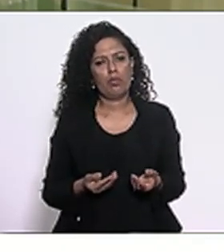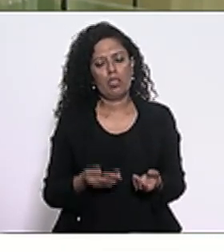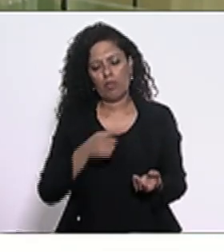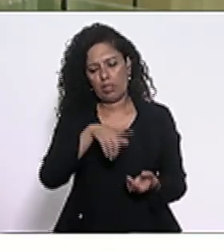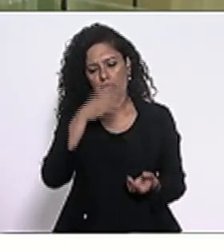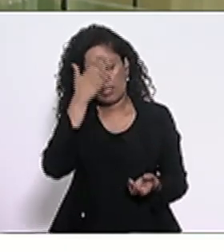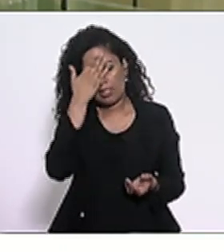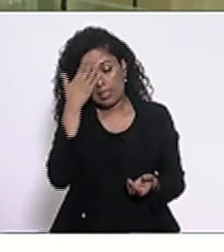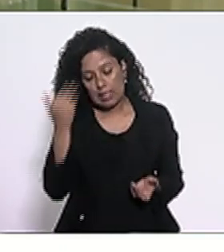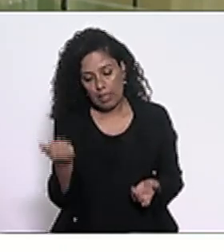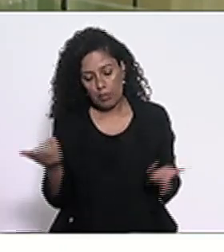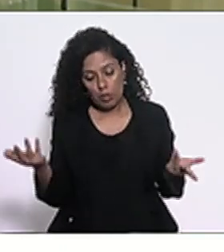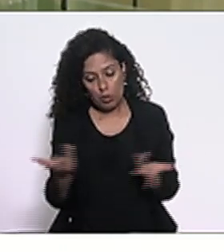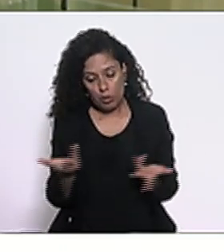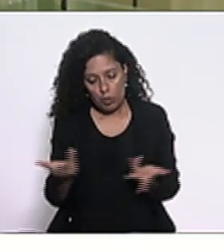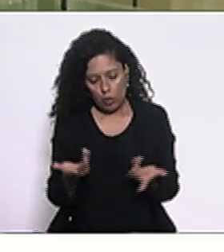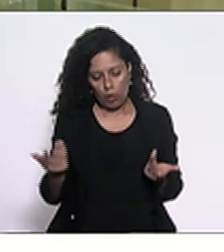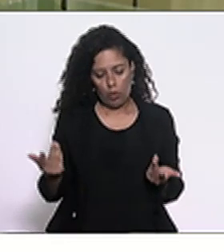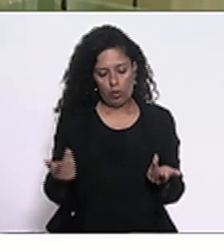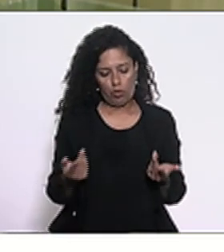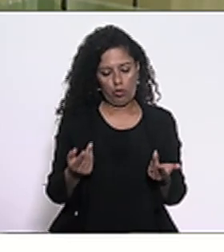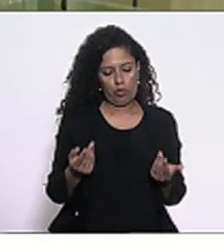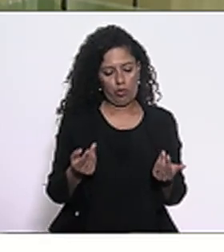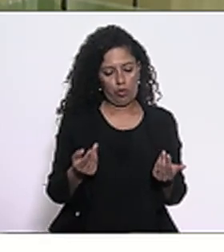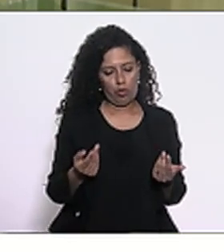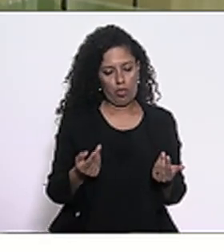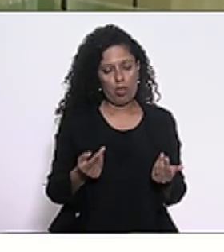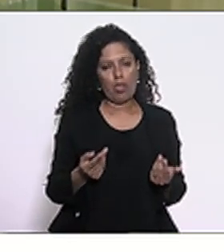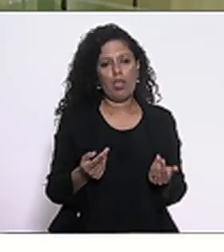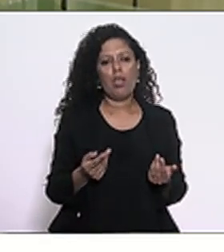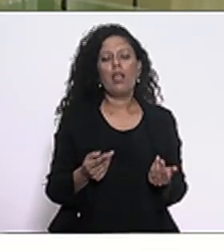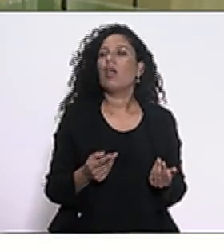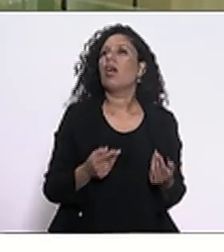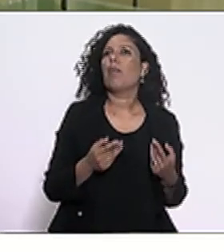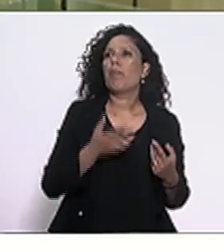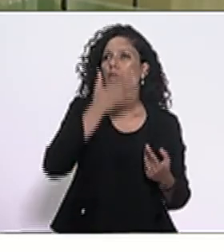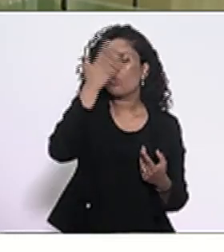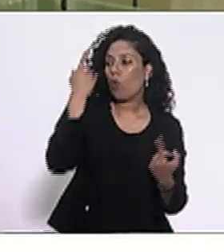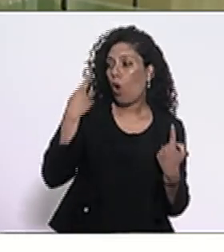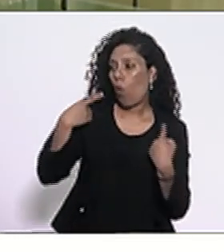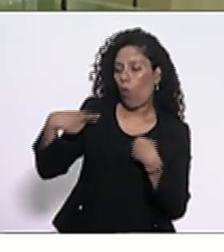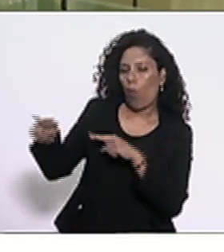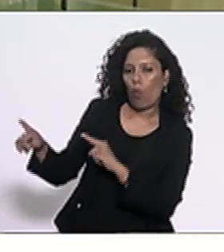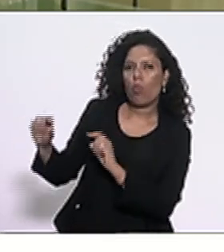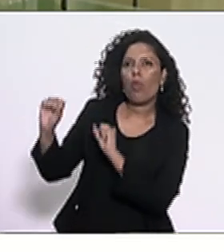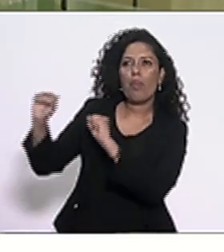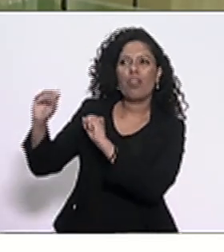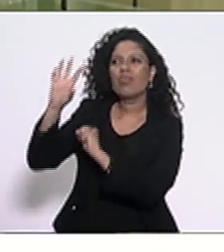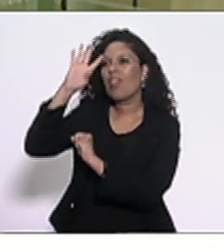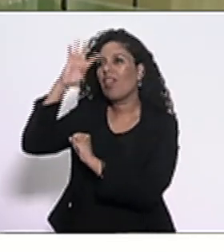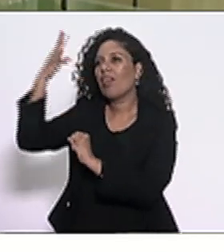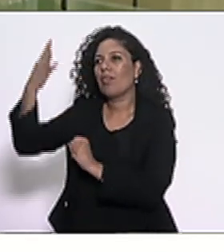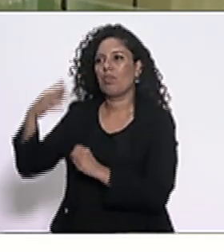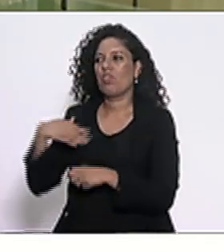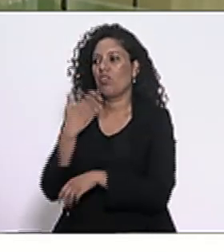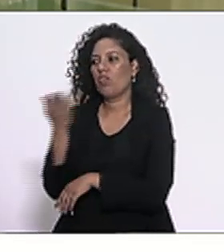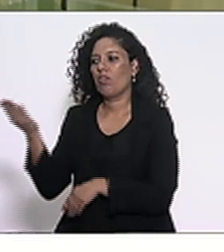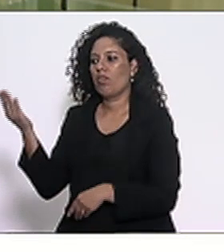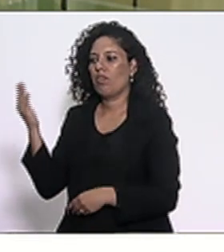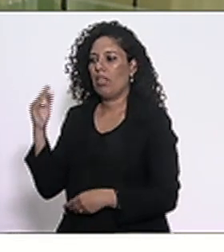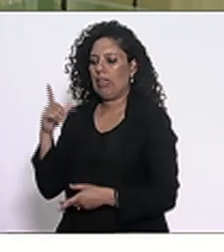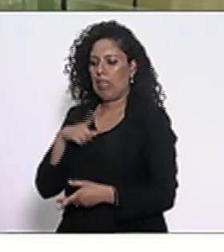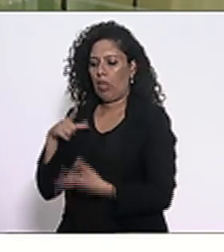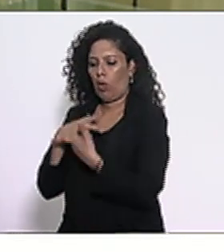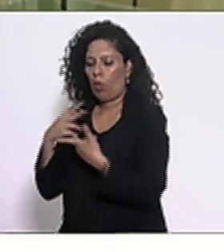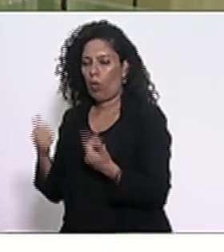atuais, para evitar os ataques, inclusive, para o governo do Estado, porque a gente tem sistemas ali que são sensíveis, que têm